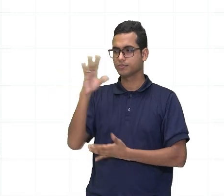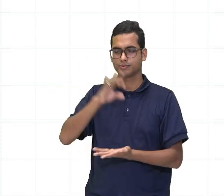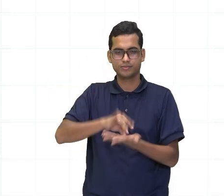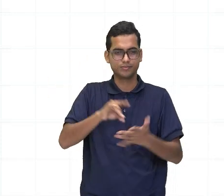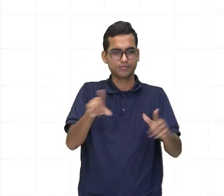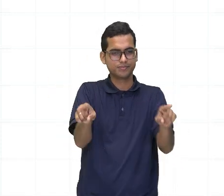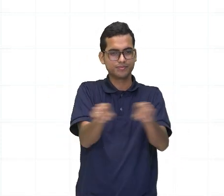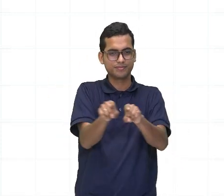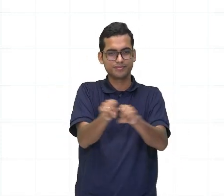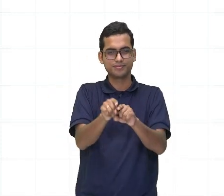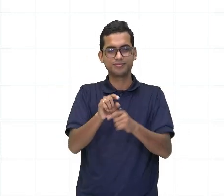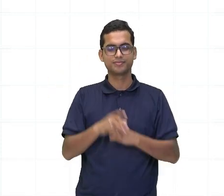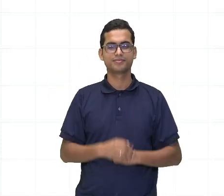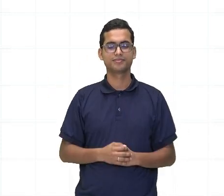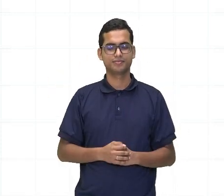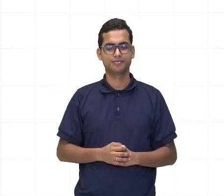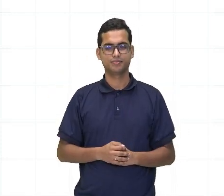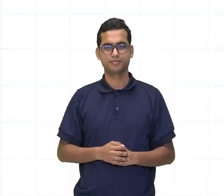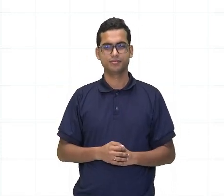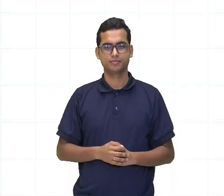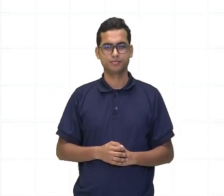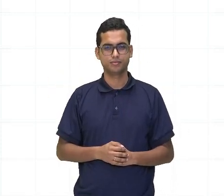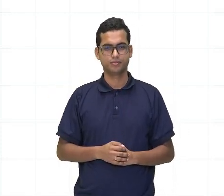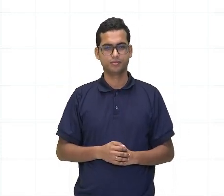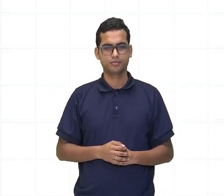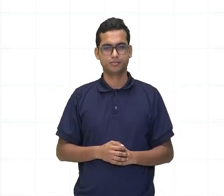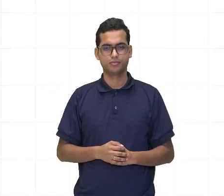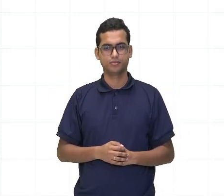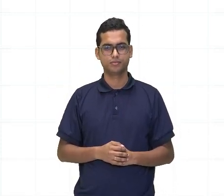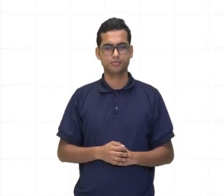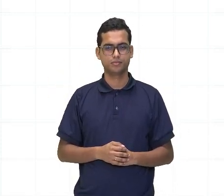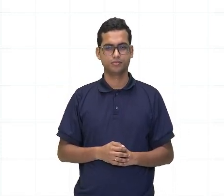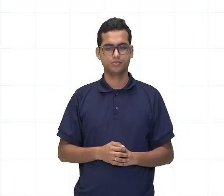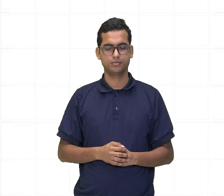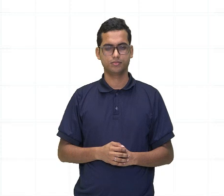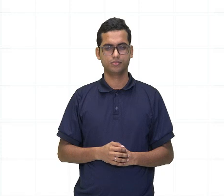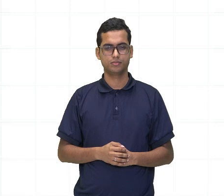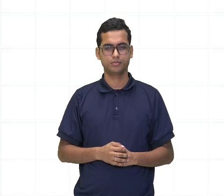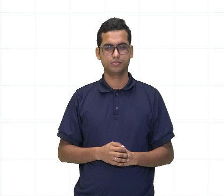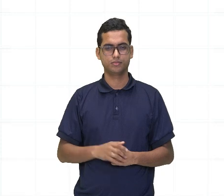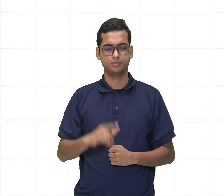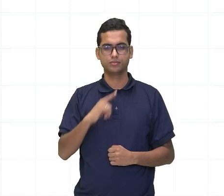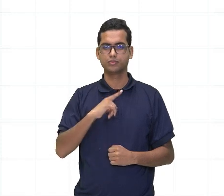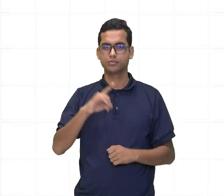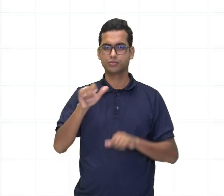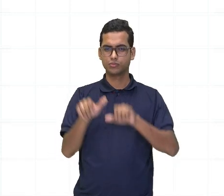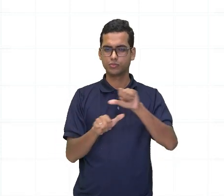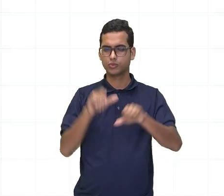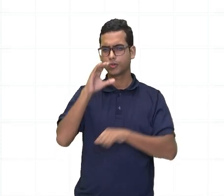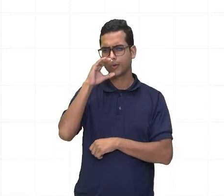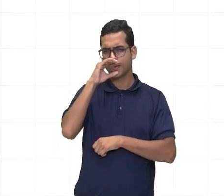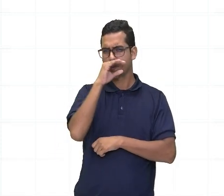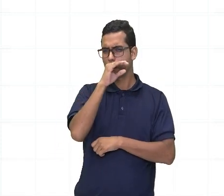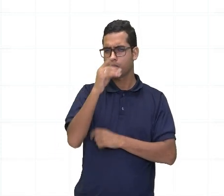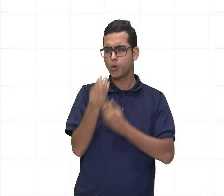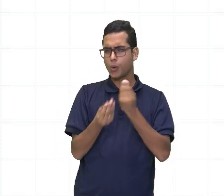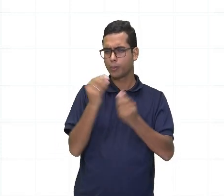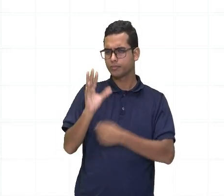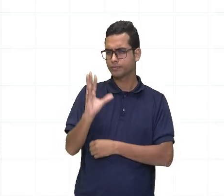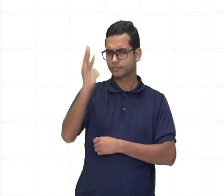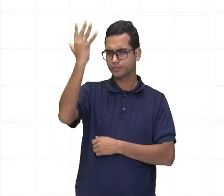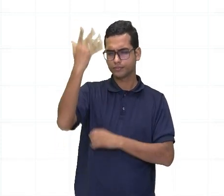nós temos, né, a transferência de calor, ela vai ocorrer de 3 formas: através